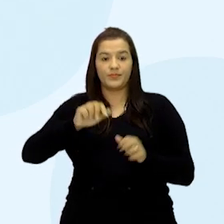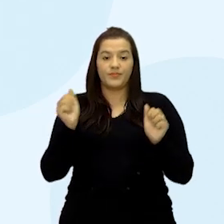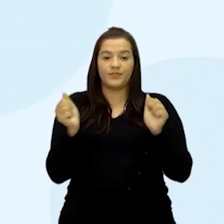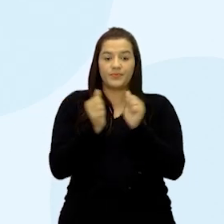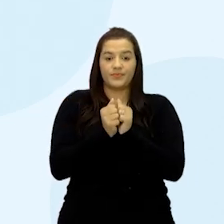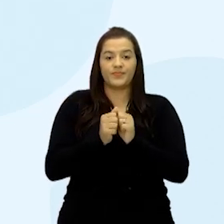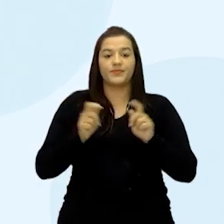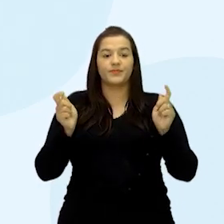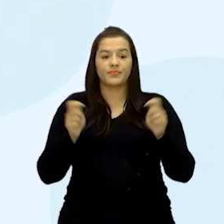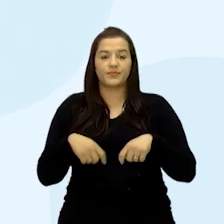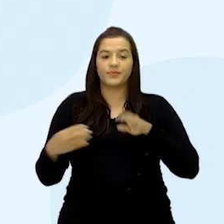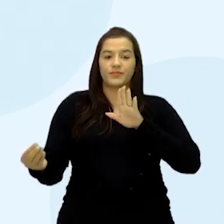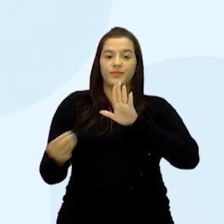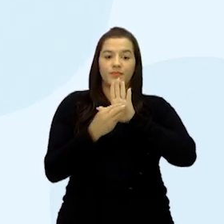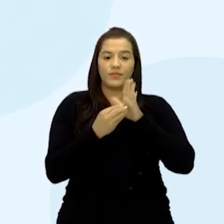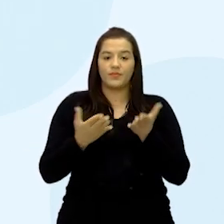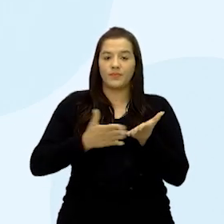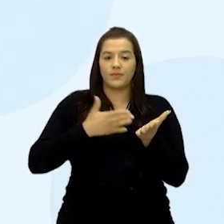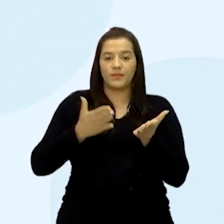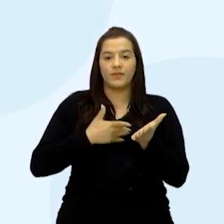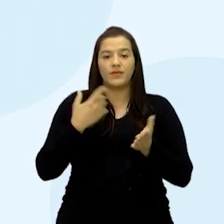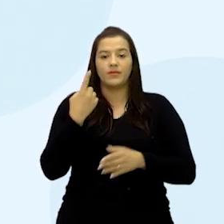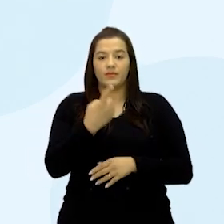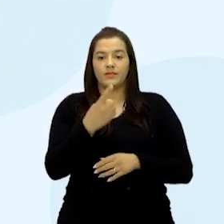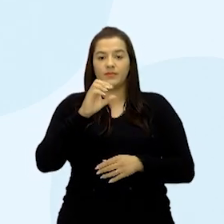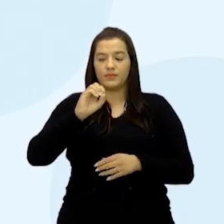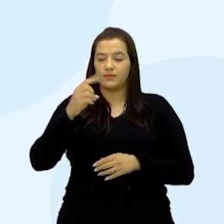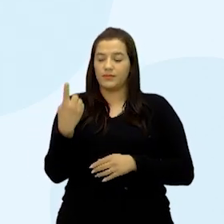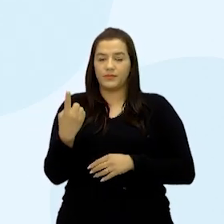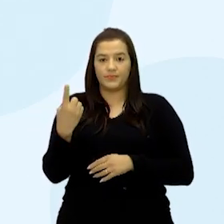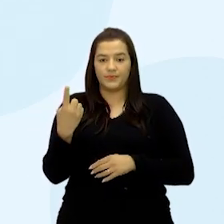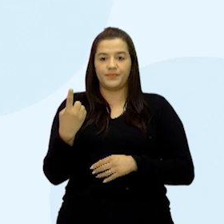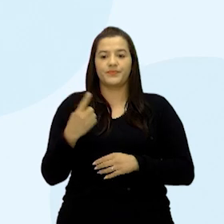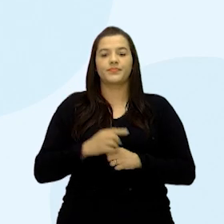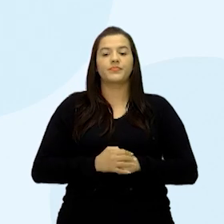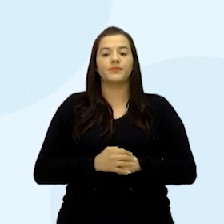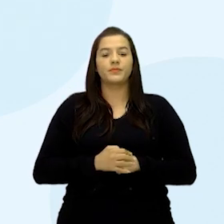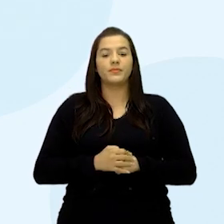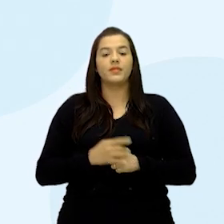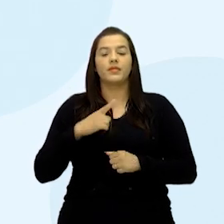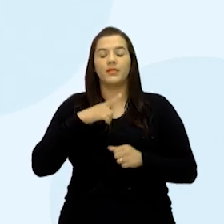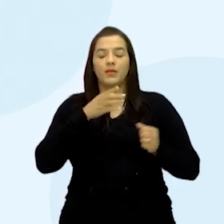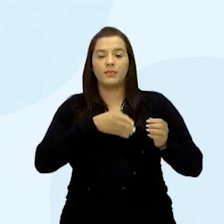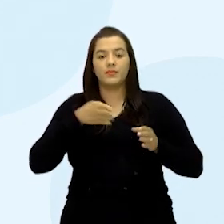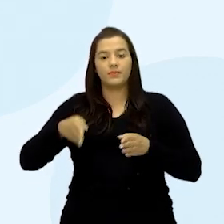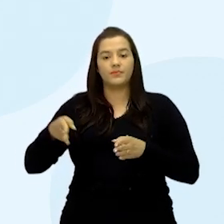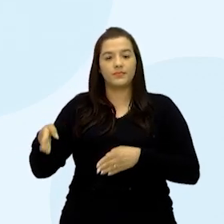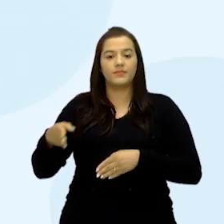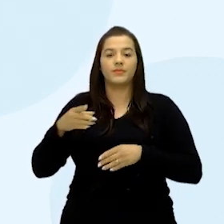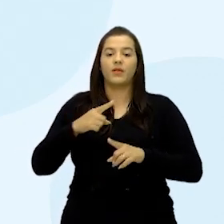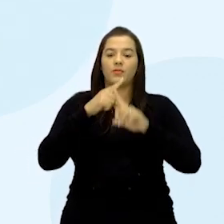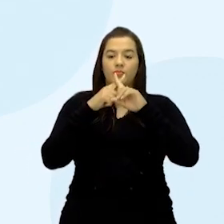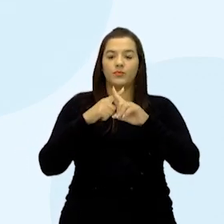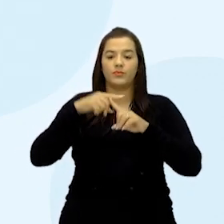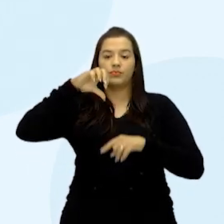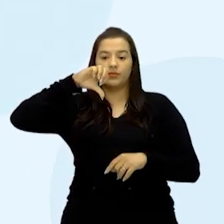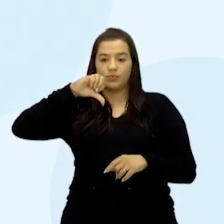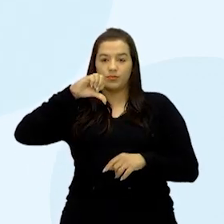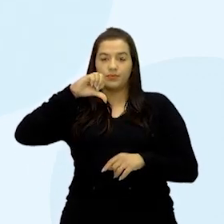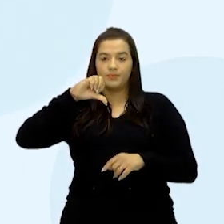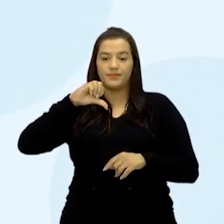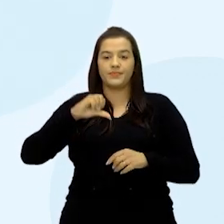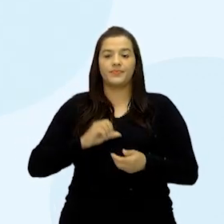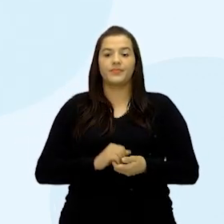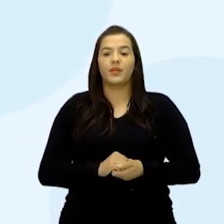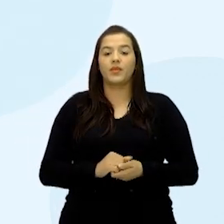vocês anotem nos seus caderninhos. Nós estamos lá na página 101. Então, aí tem uma sequência, na verdade, são os múltiplos de 9 aí. Certo, Tony? Me ajuda. Certo.